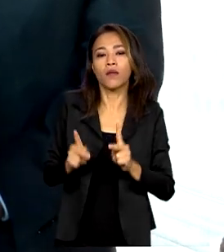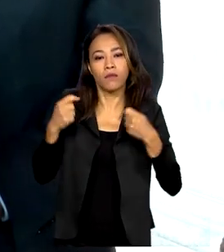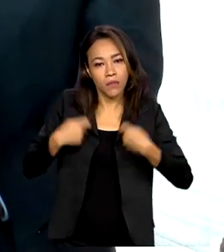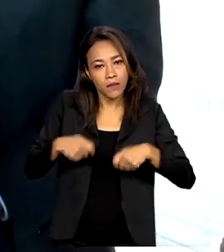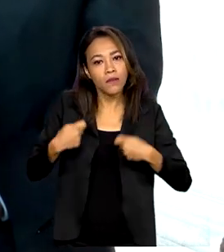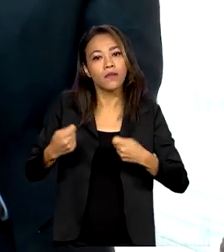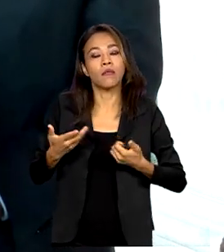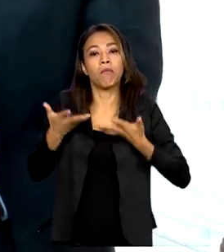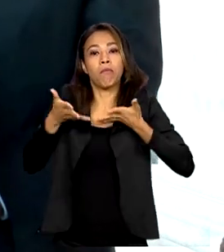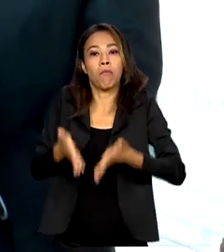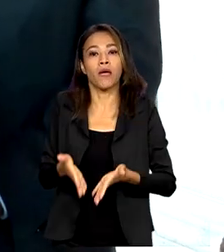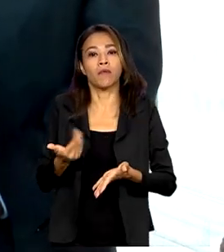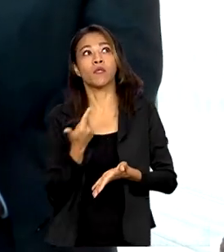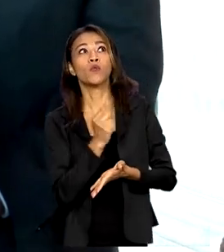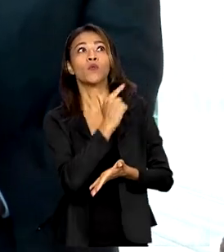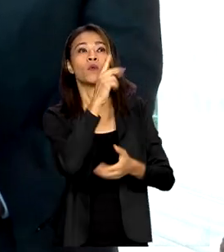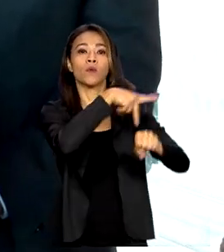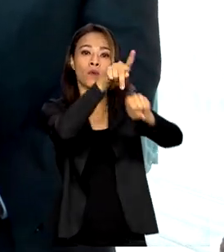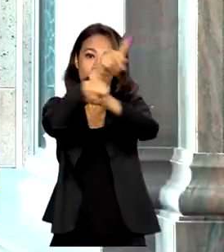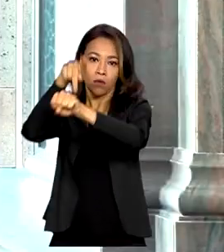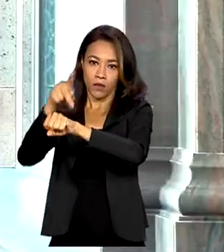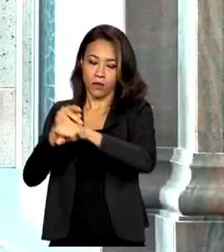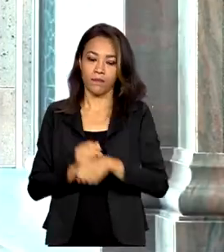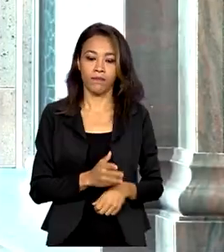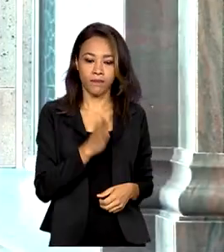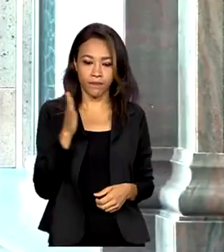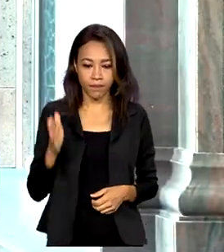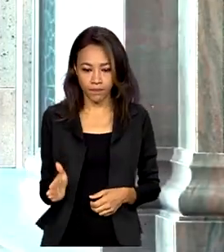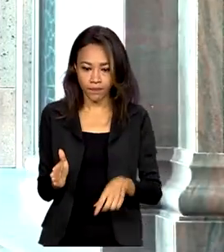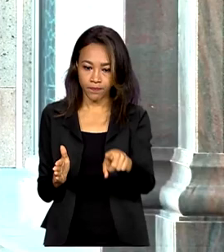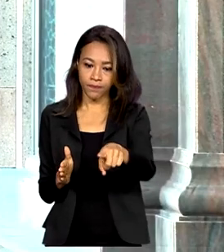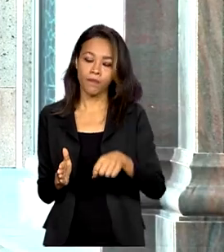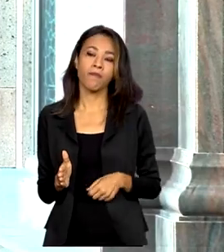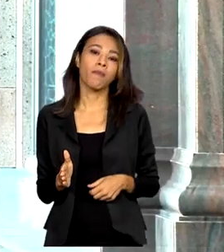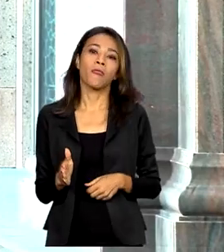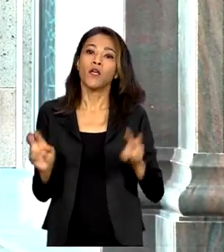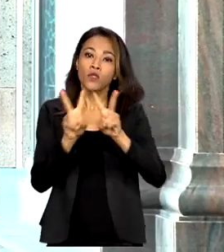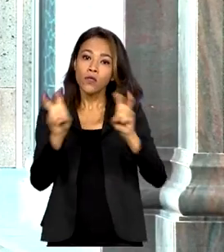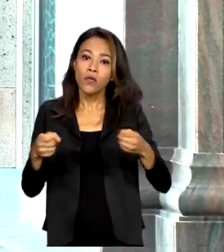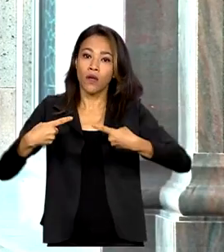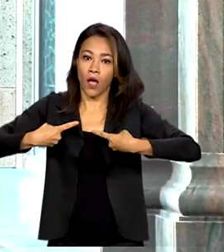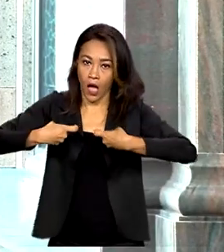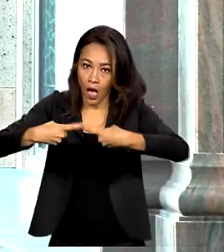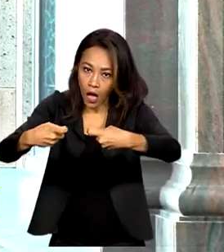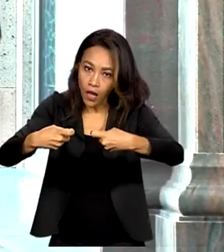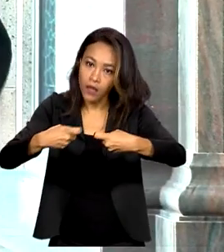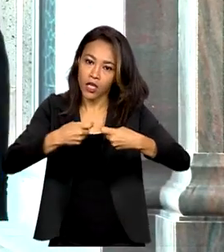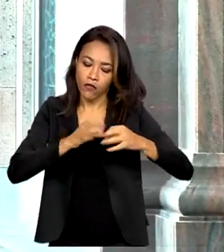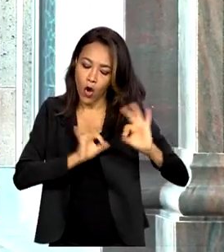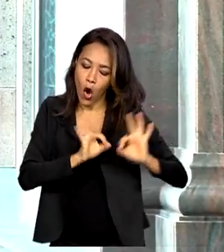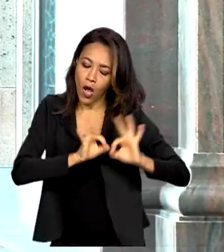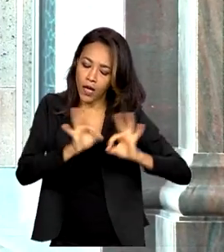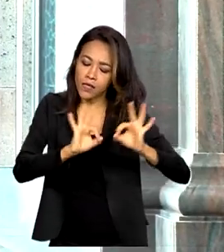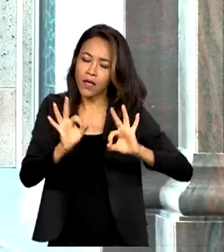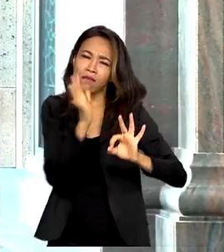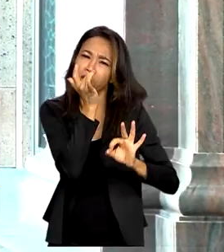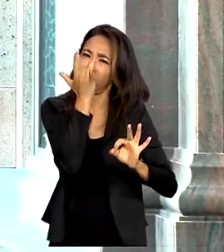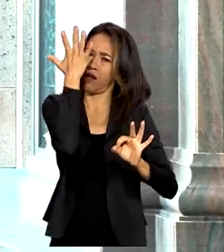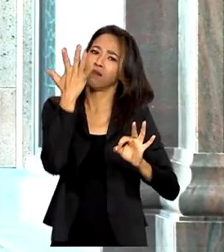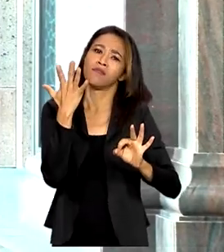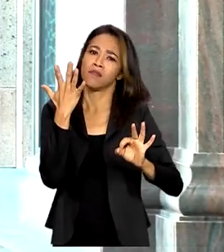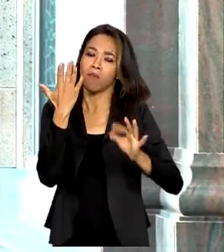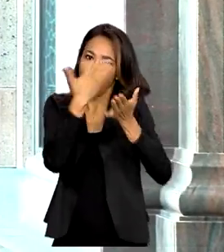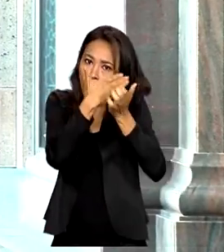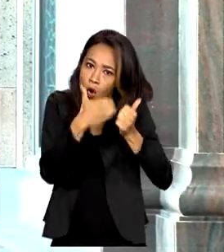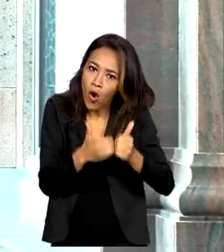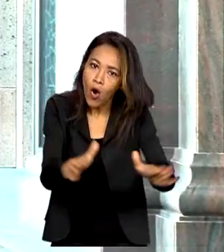a participação de outros países. A construção da guerra foi mais fácil do